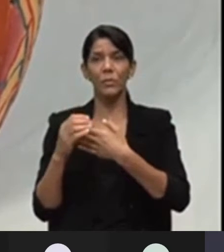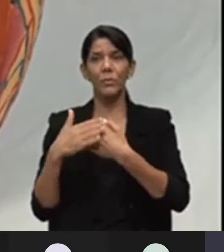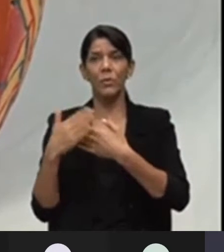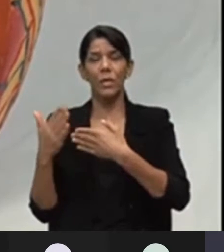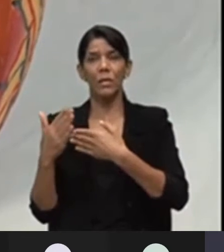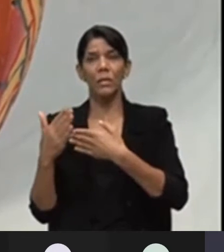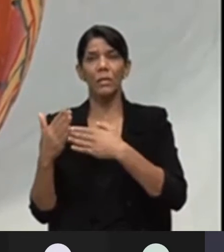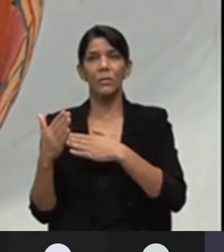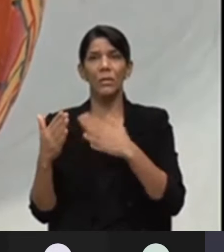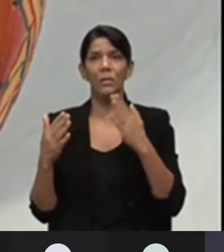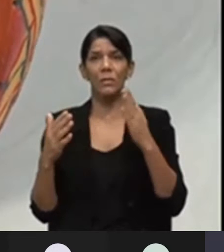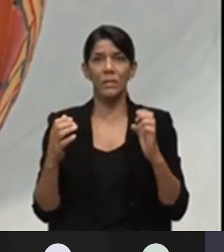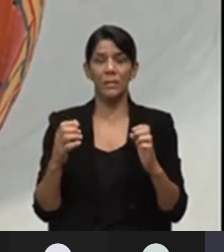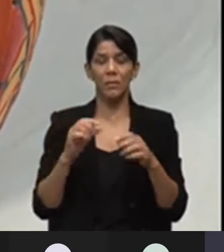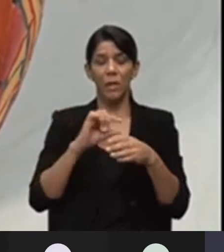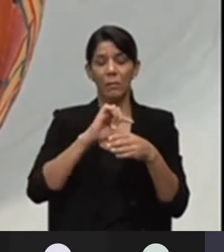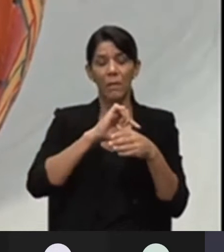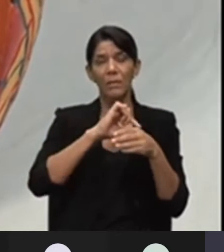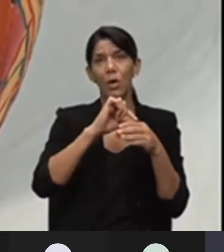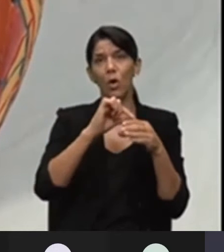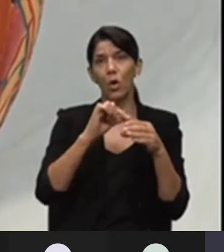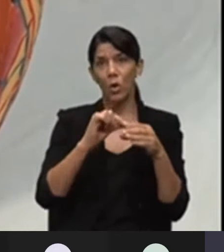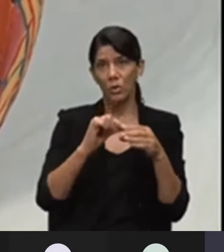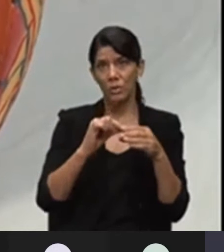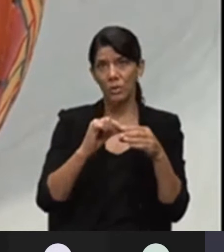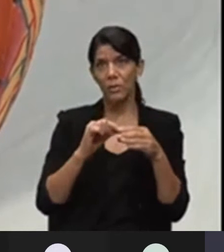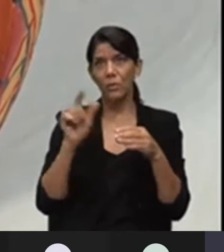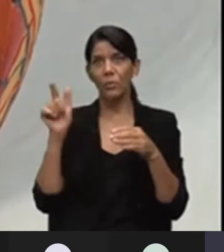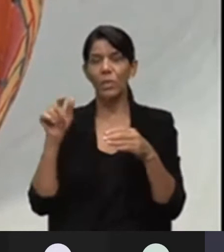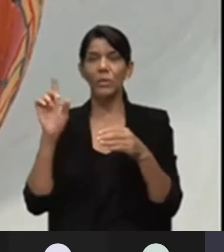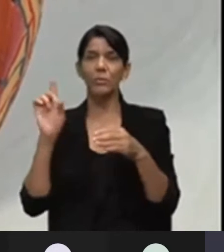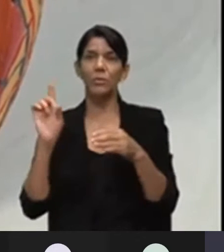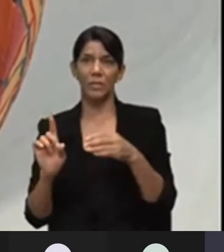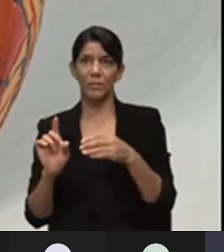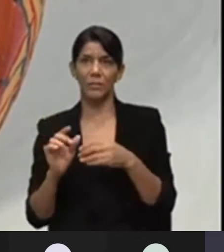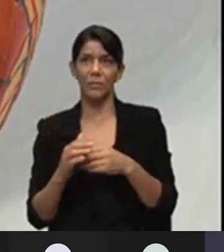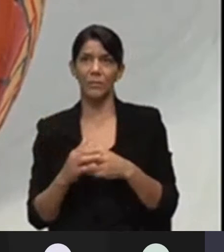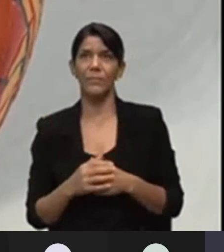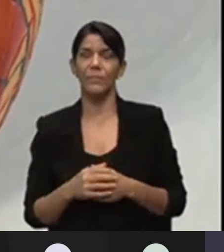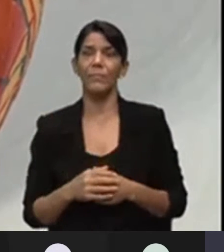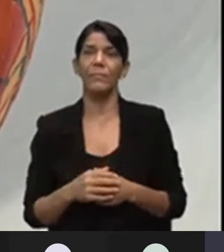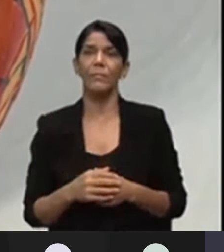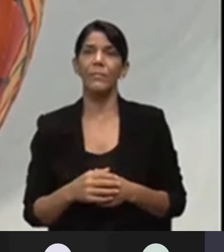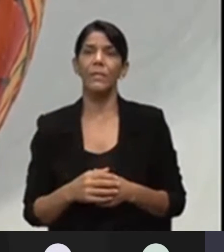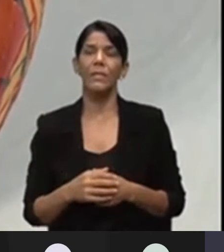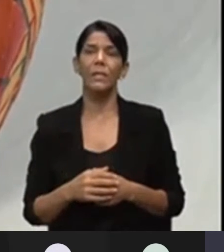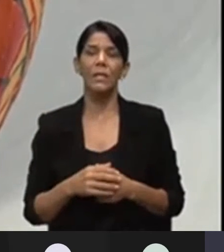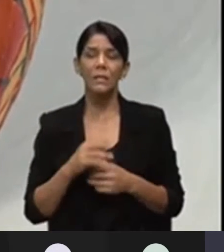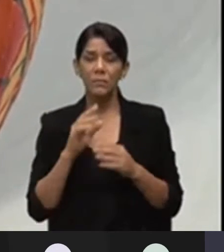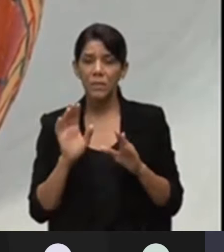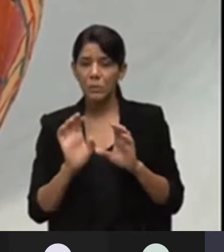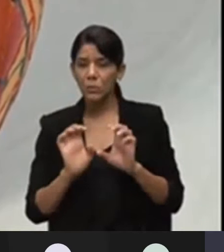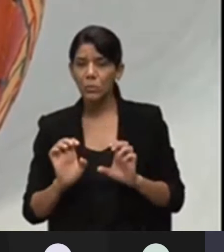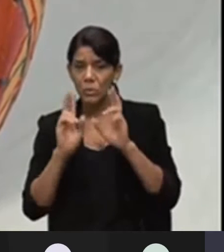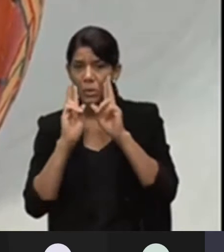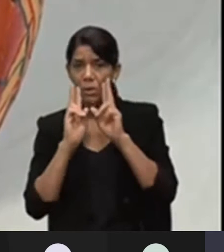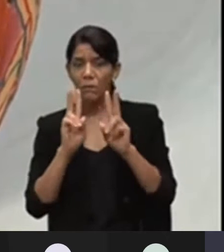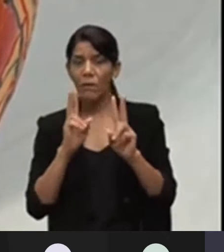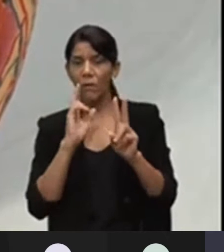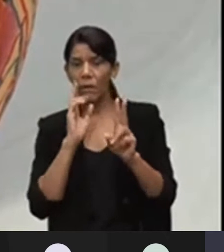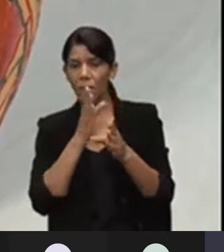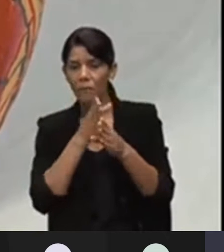esquerdo, que é mais espessa aí que a parede do ventrículo direito, tá? Então, essas estruturas que nós temos que observar aqui quando